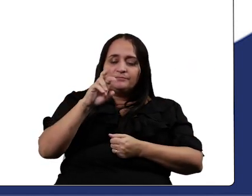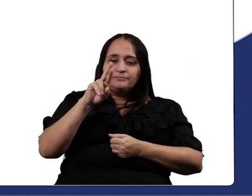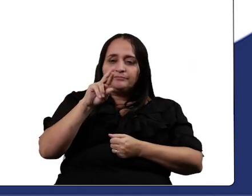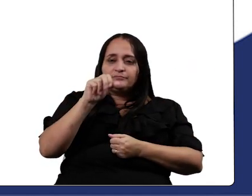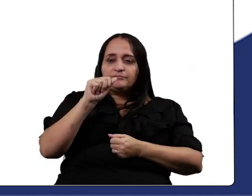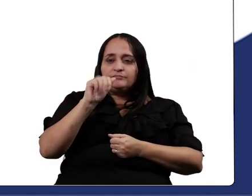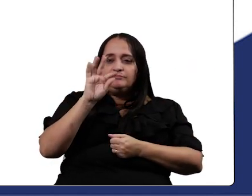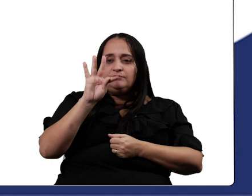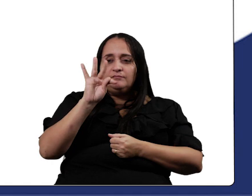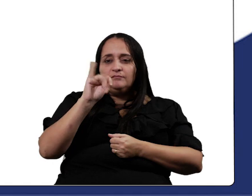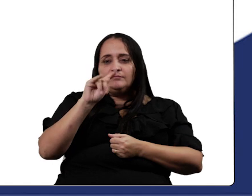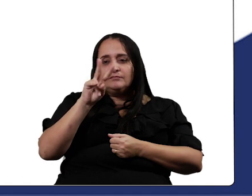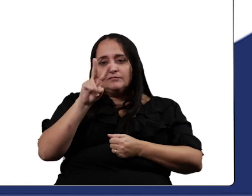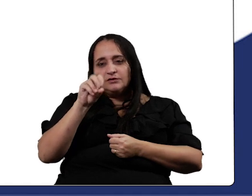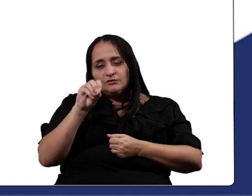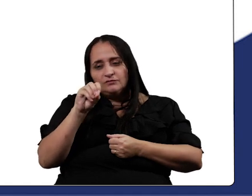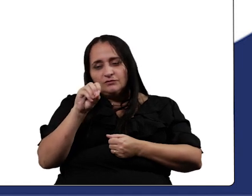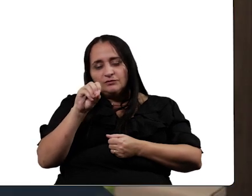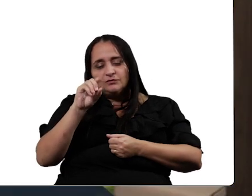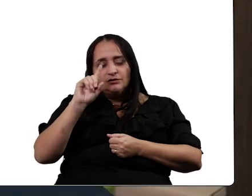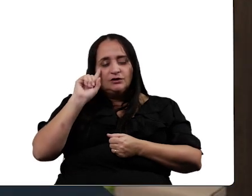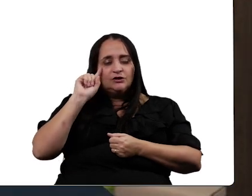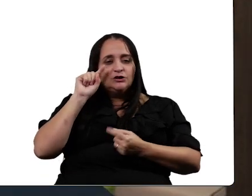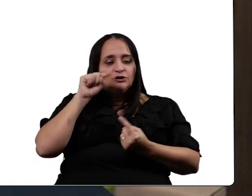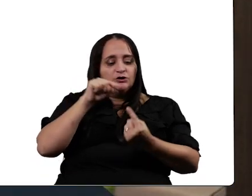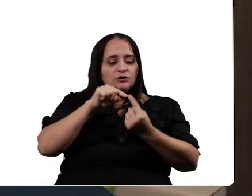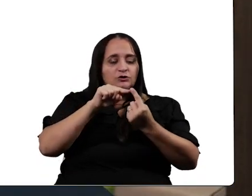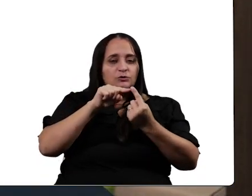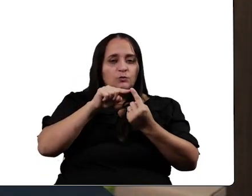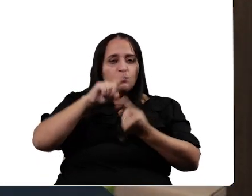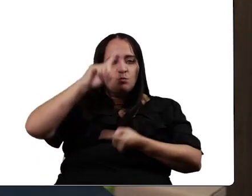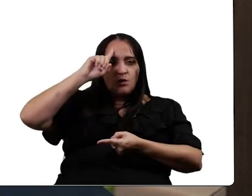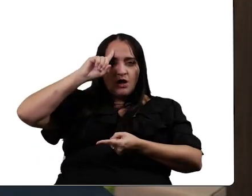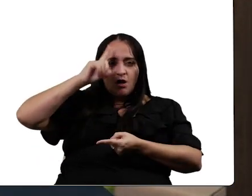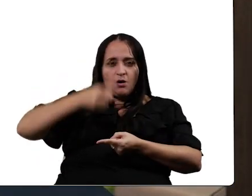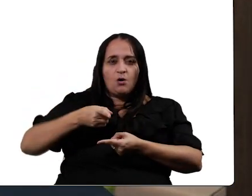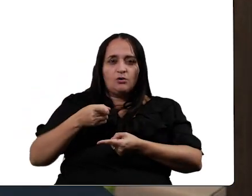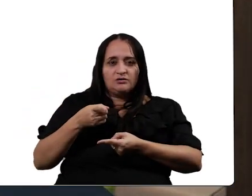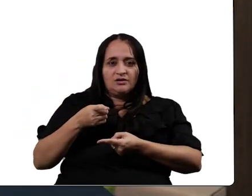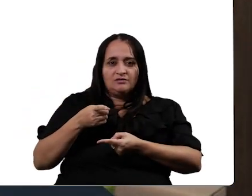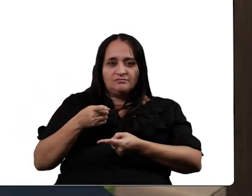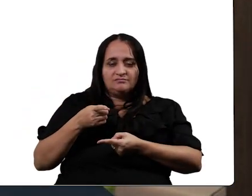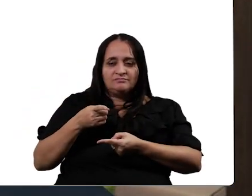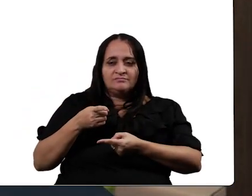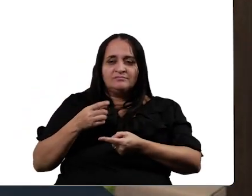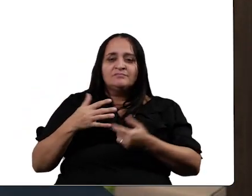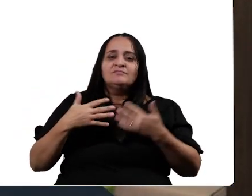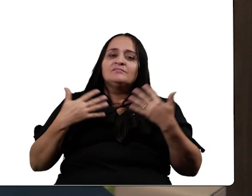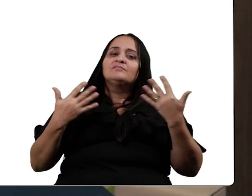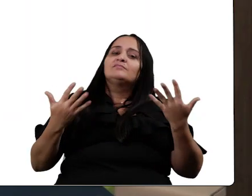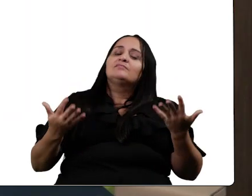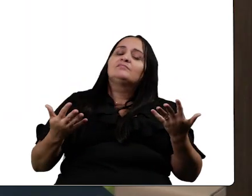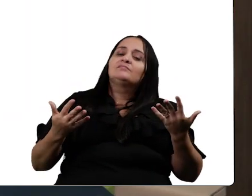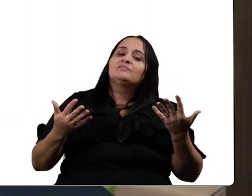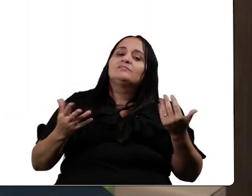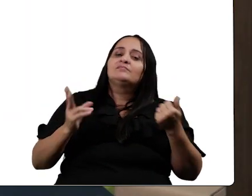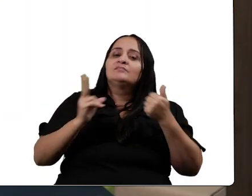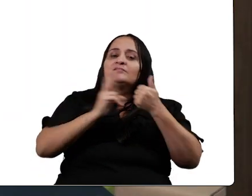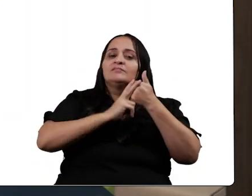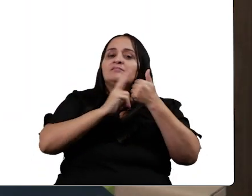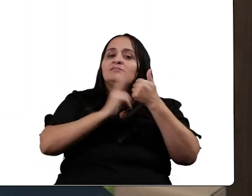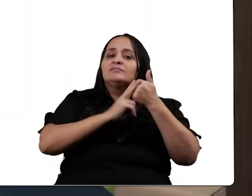indicam uma ordem. Eita, lelê! Verbos no